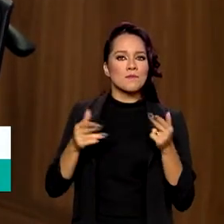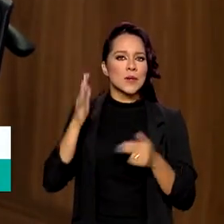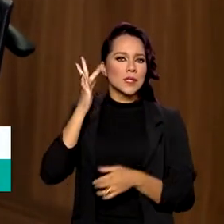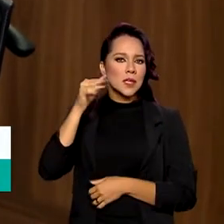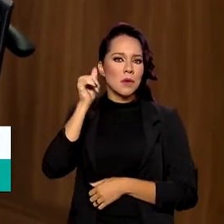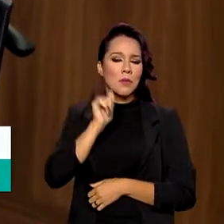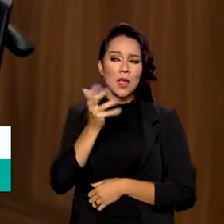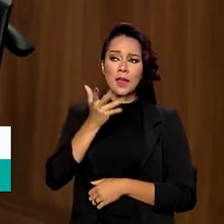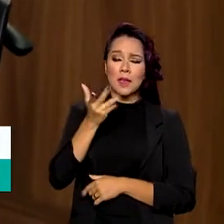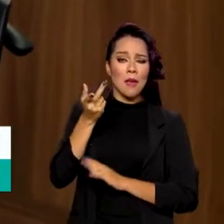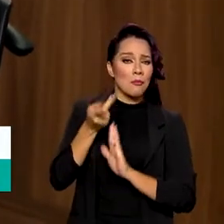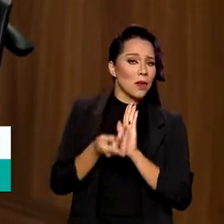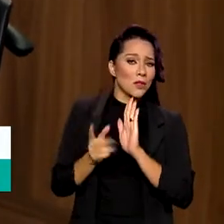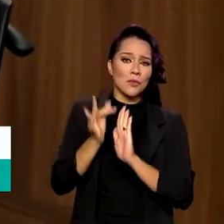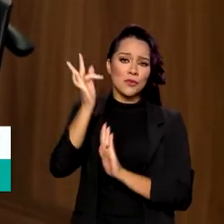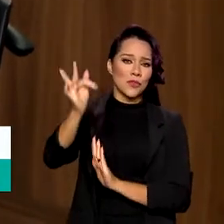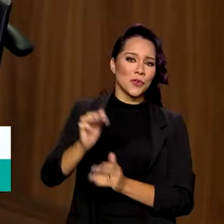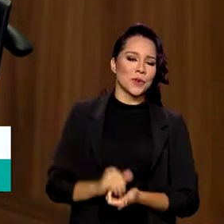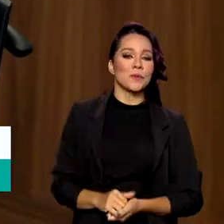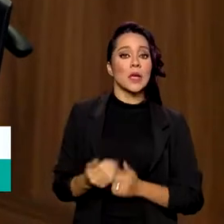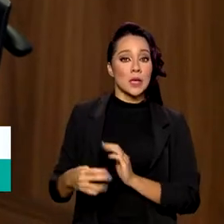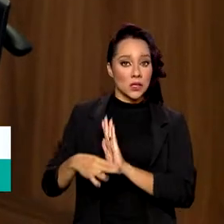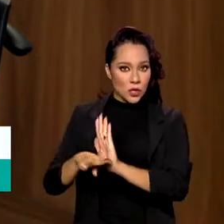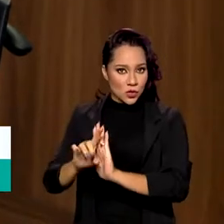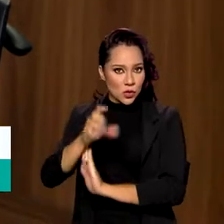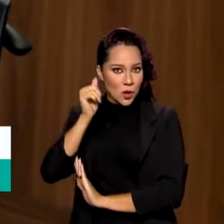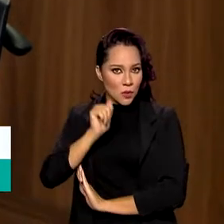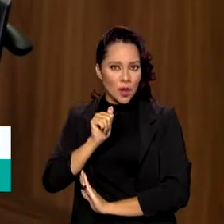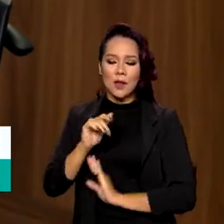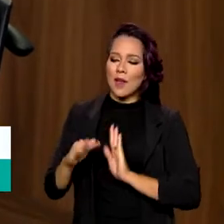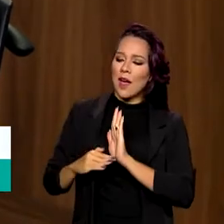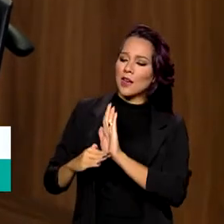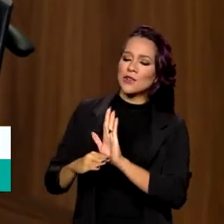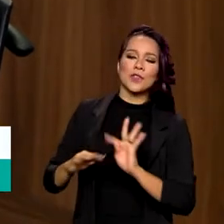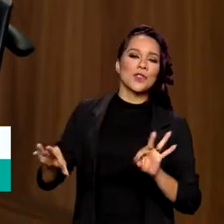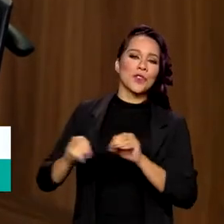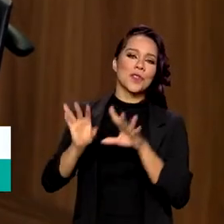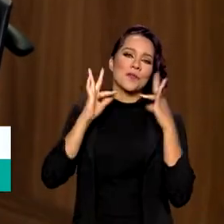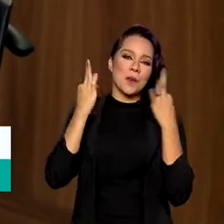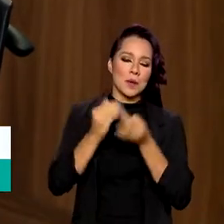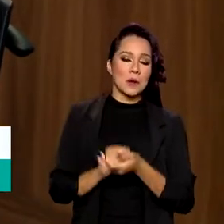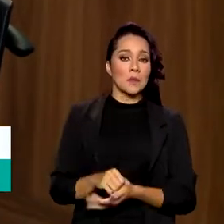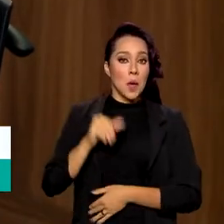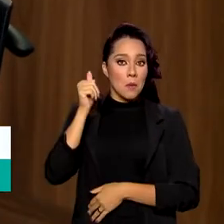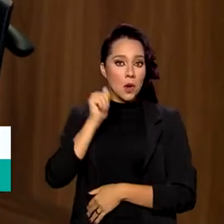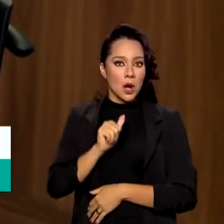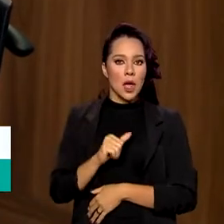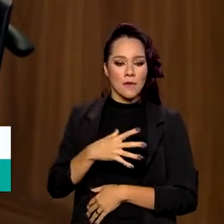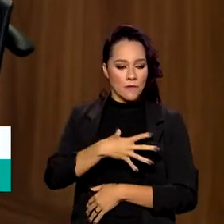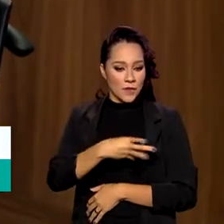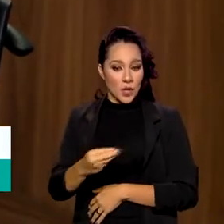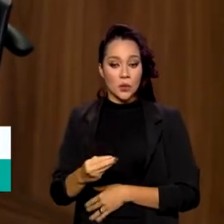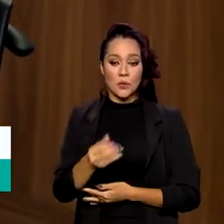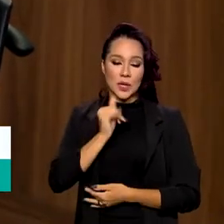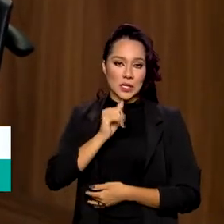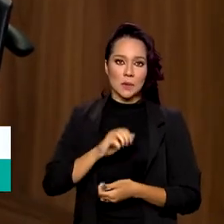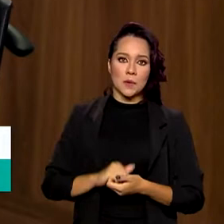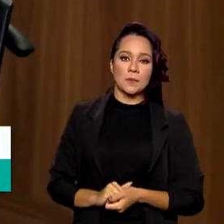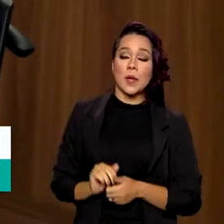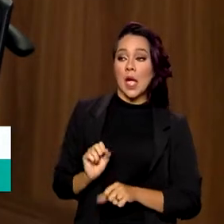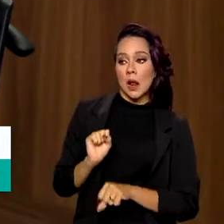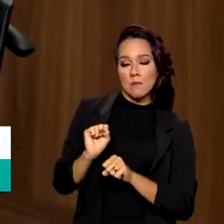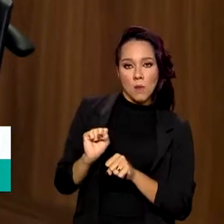mulher que quer se planejar isso beneficia não só uma mulher mas toda família Então aquela mulher que acabou de ter um filho ela